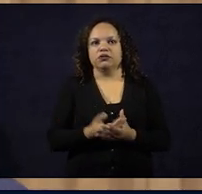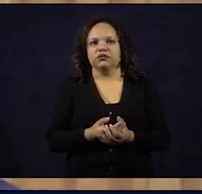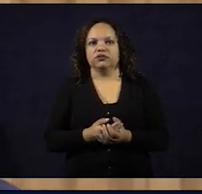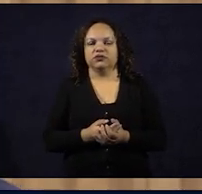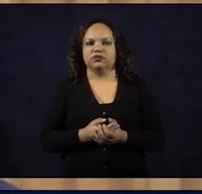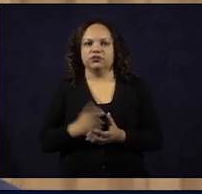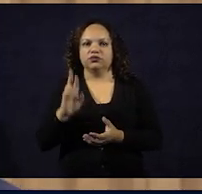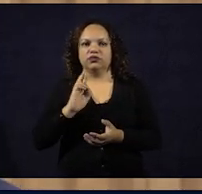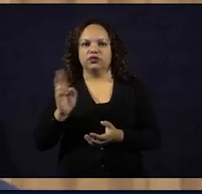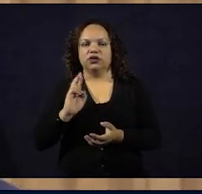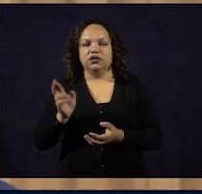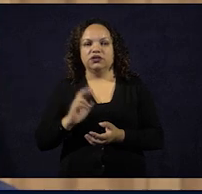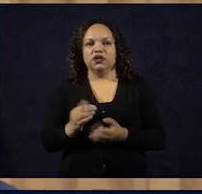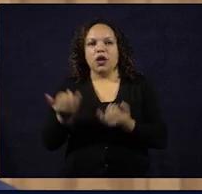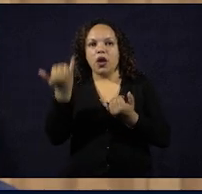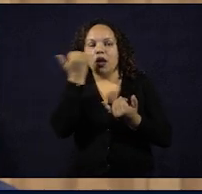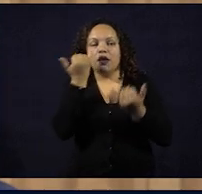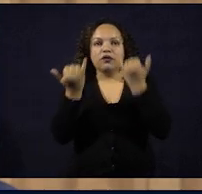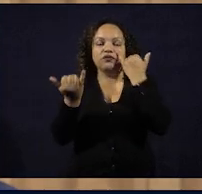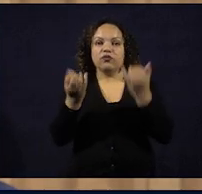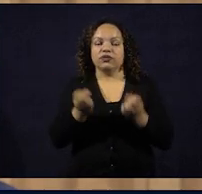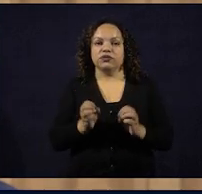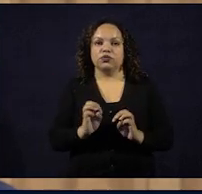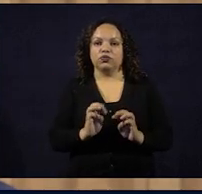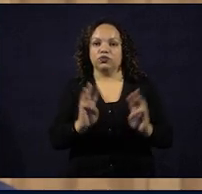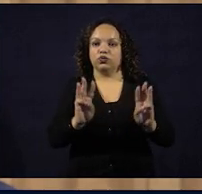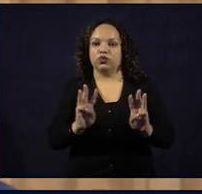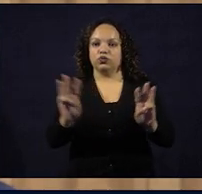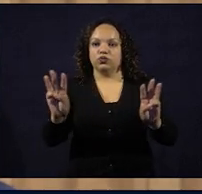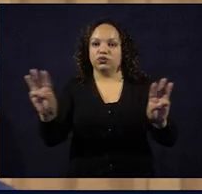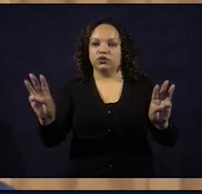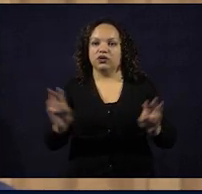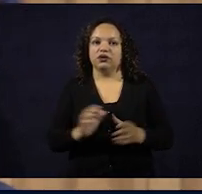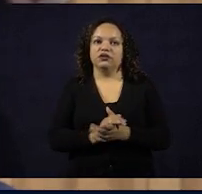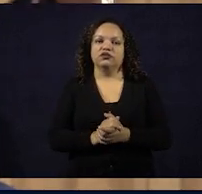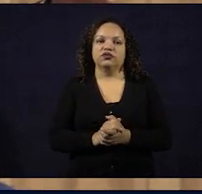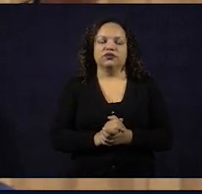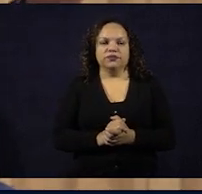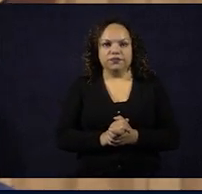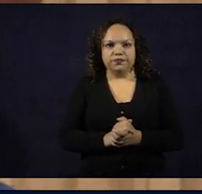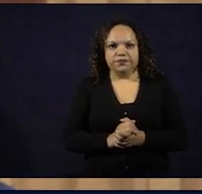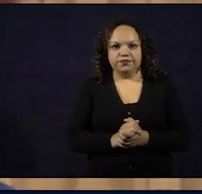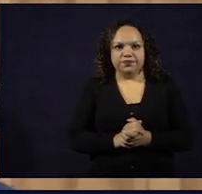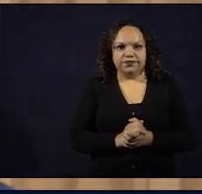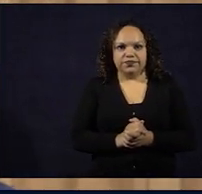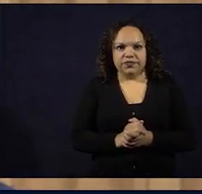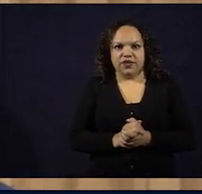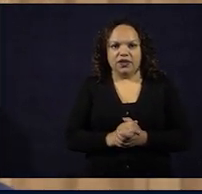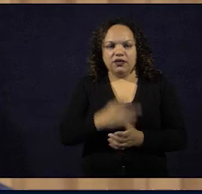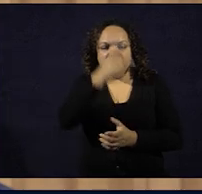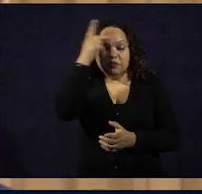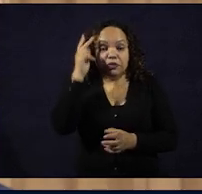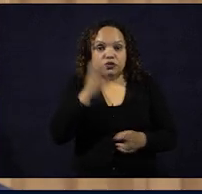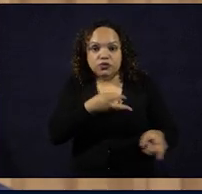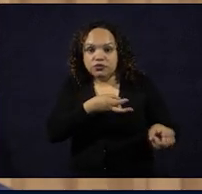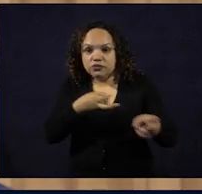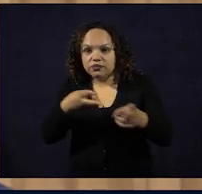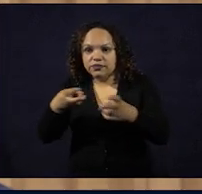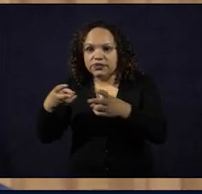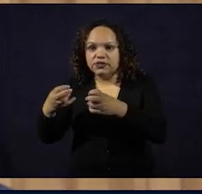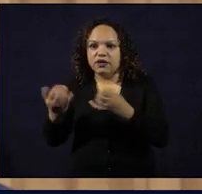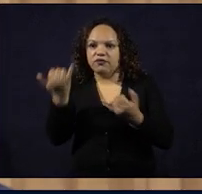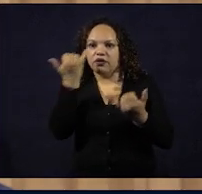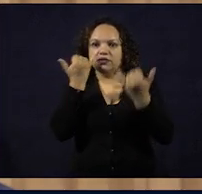a informação que a gente deixa no nosso site esses Agro Galaxy Day que estão lá muita gente já viu